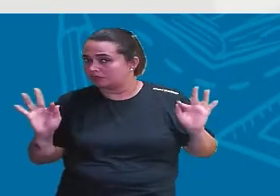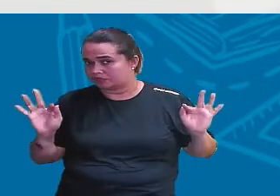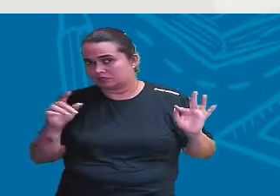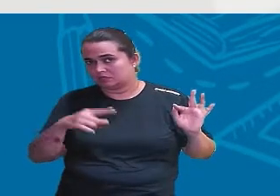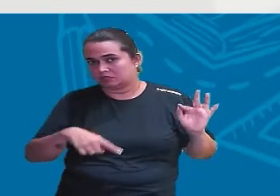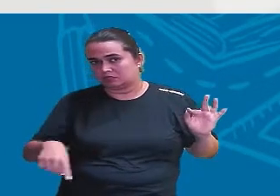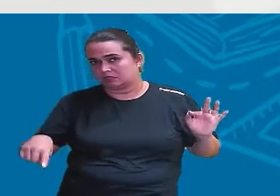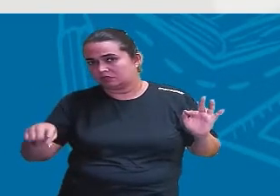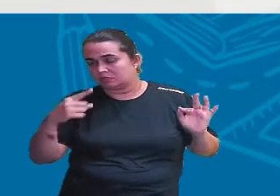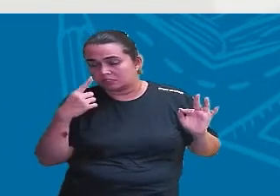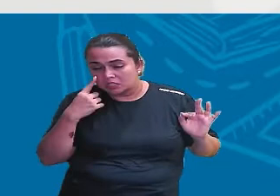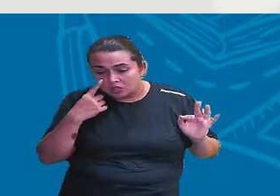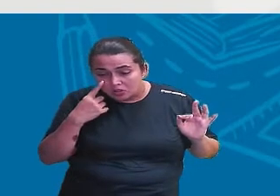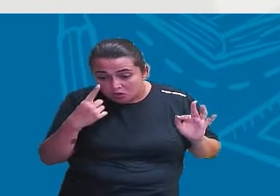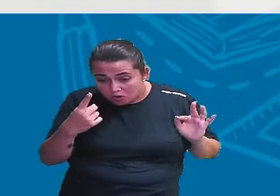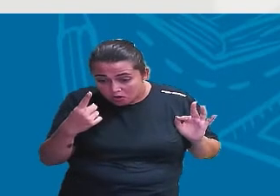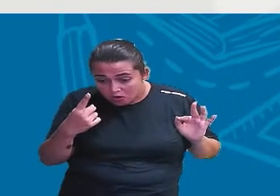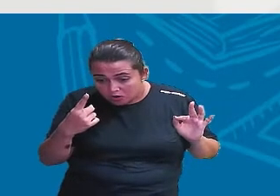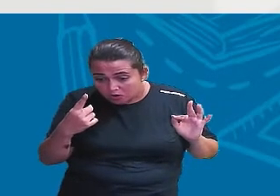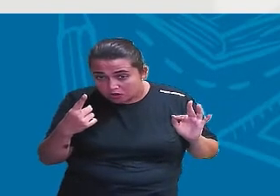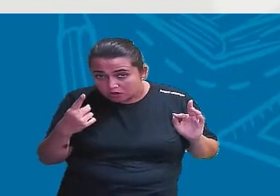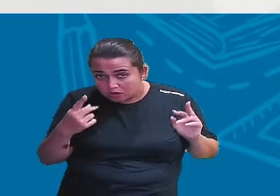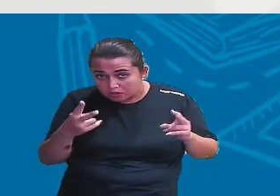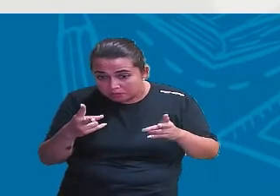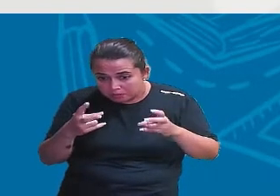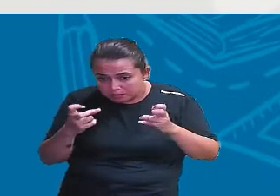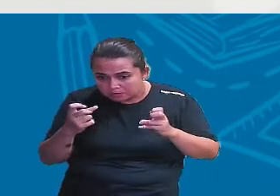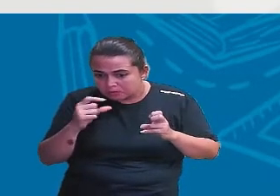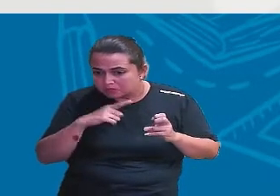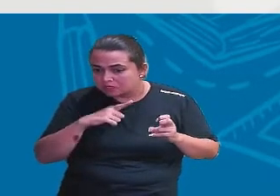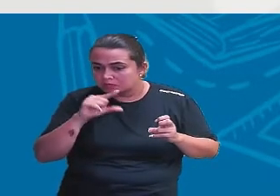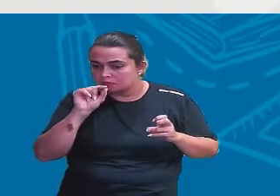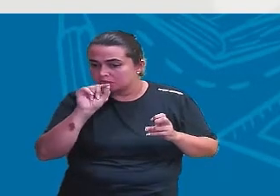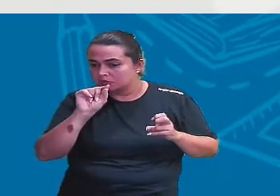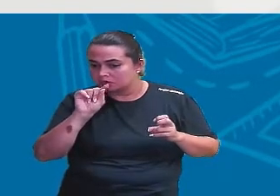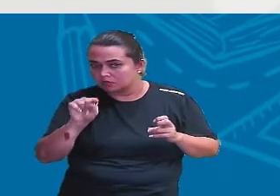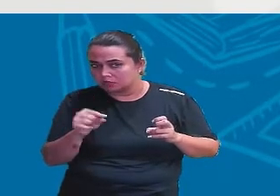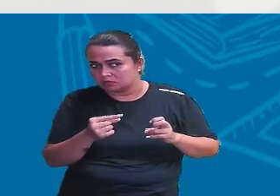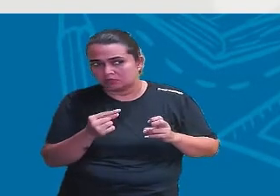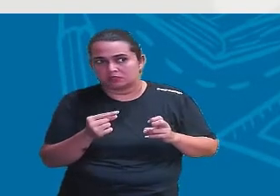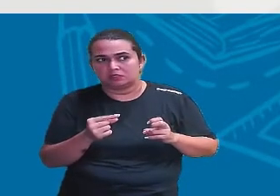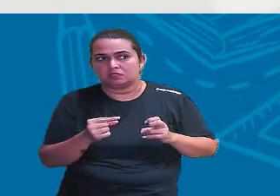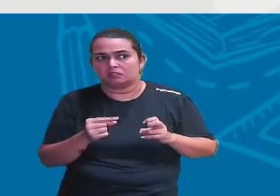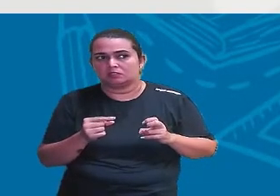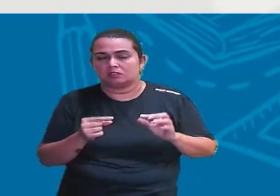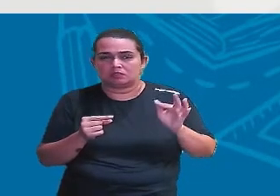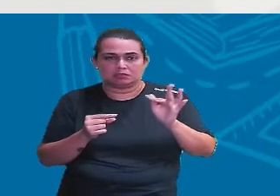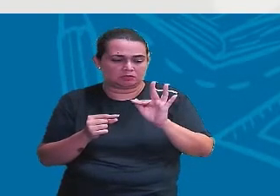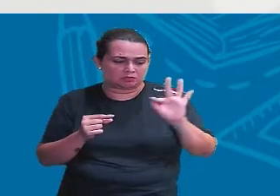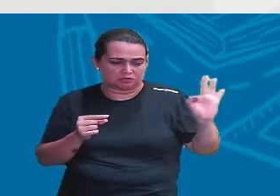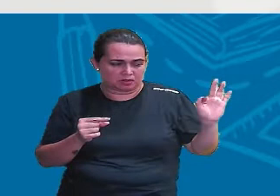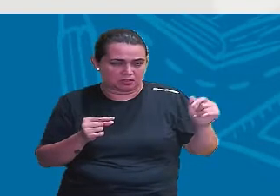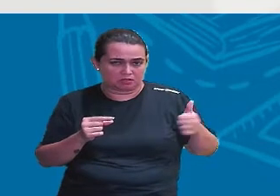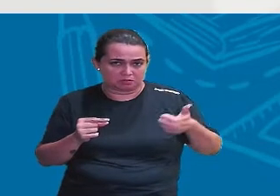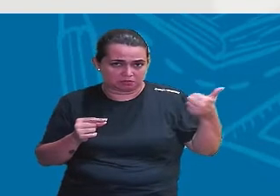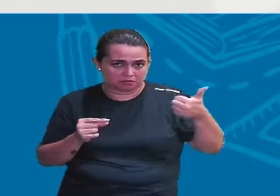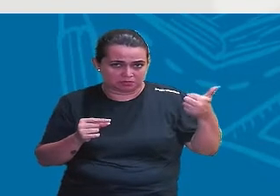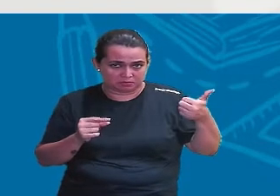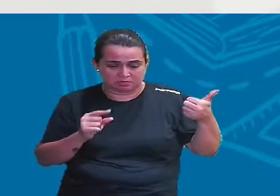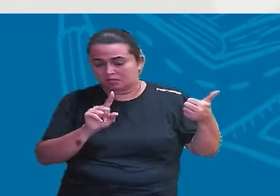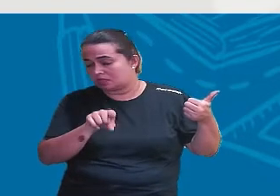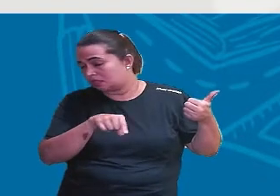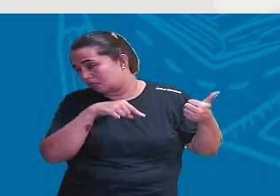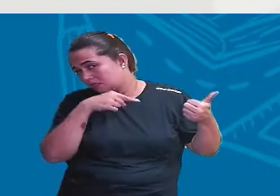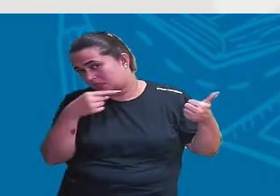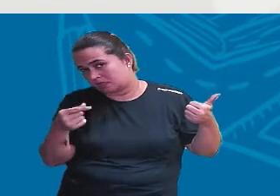você parar e prestar atenção. Teve ponto e vírgula após a primeira frase, a primeira oração. Em